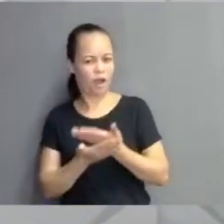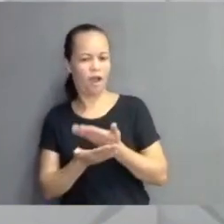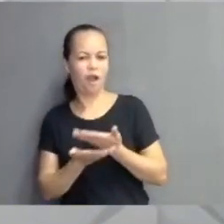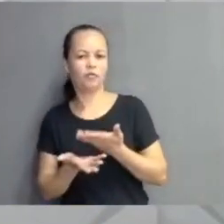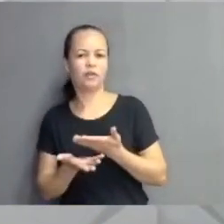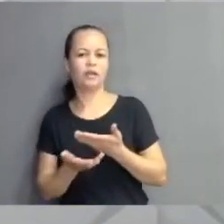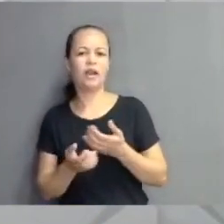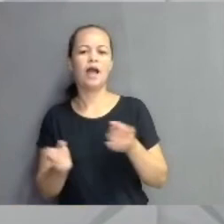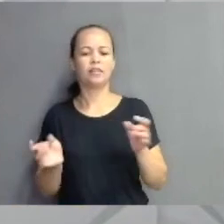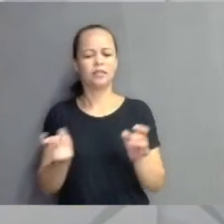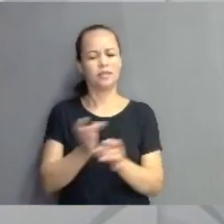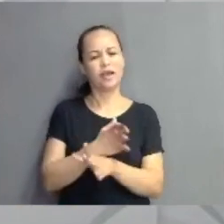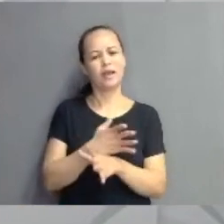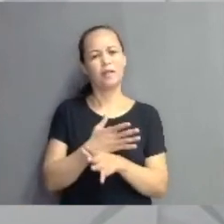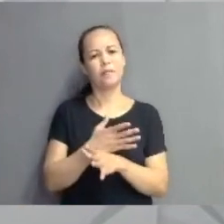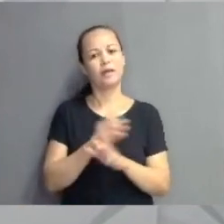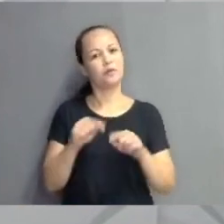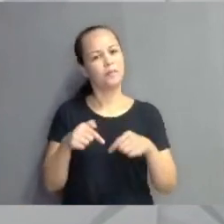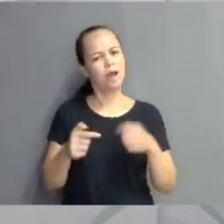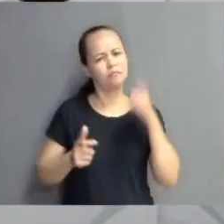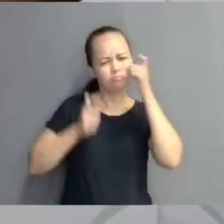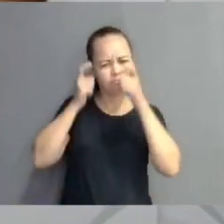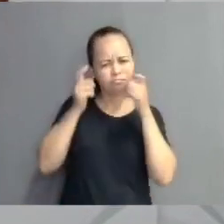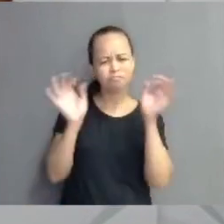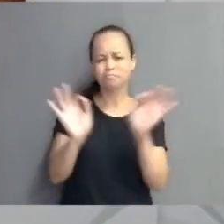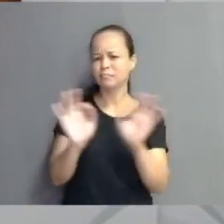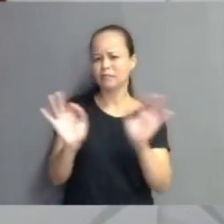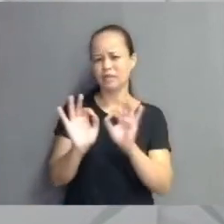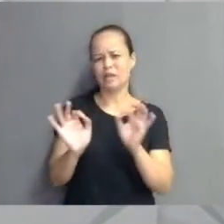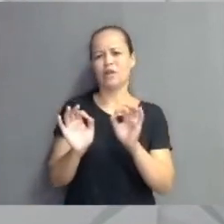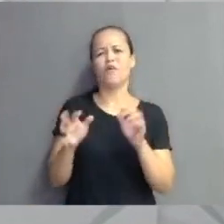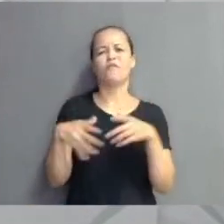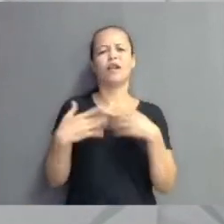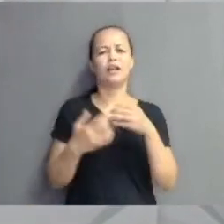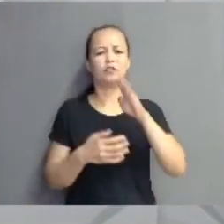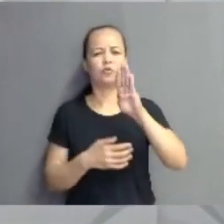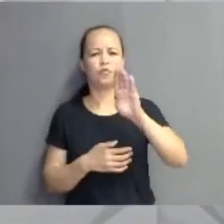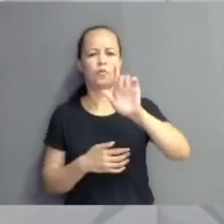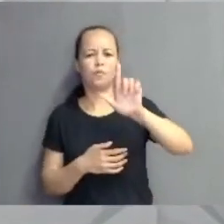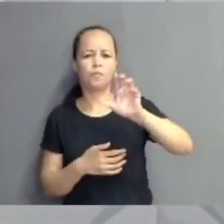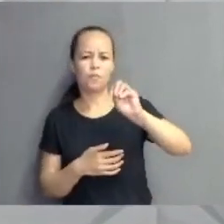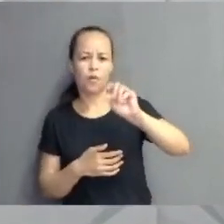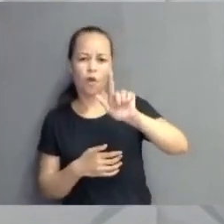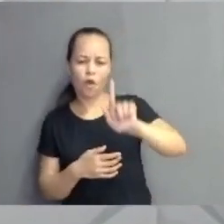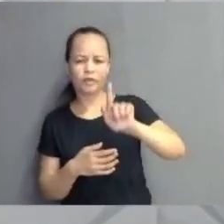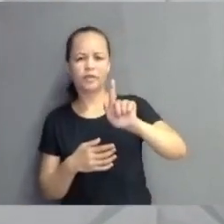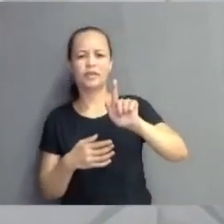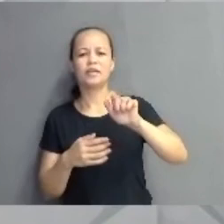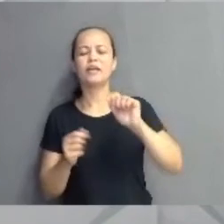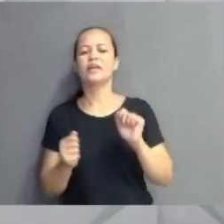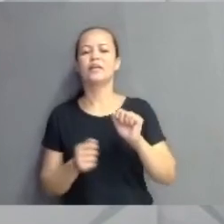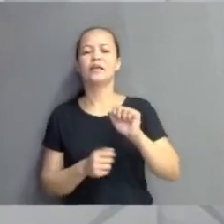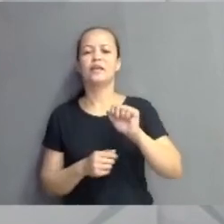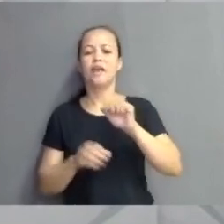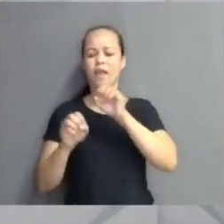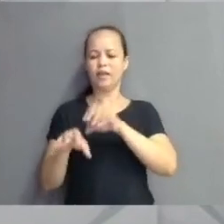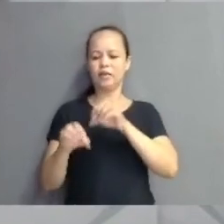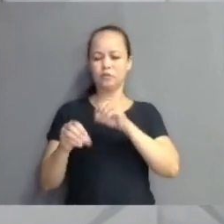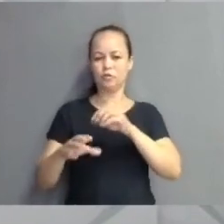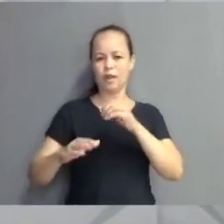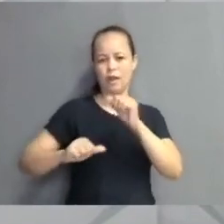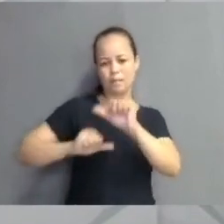mas não se preocupa vai lá no nosso blog acesso ao nosso blog Educar para